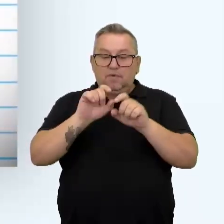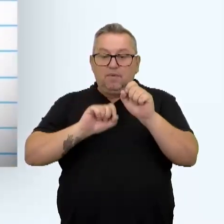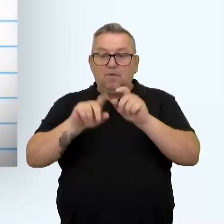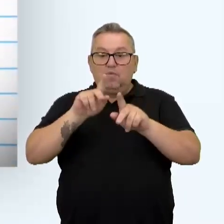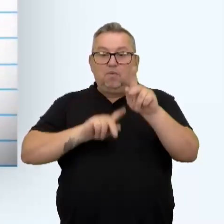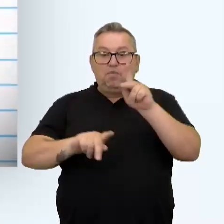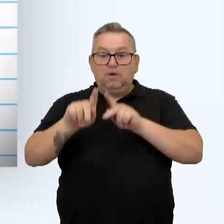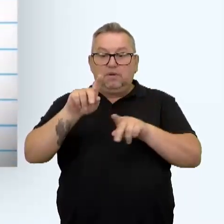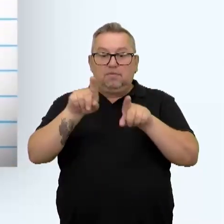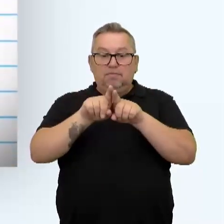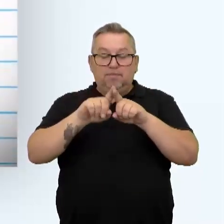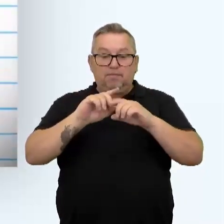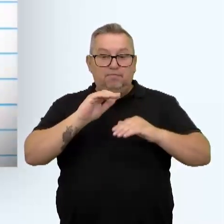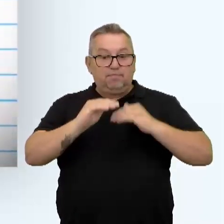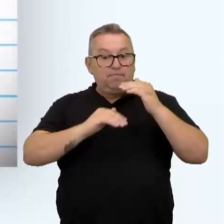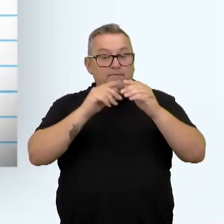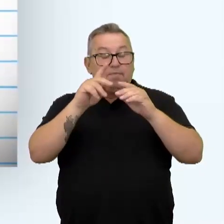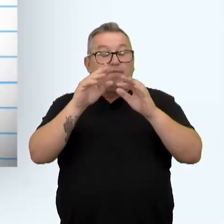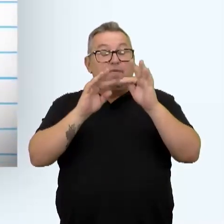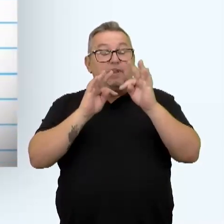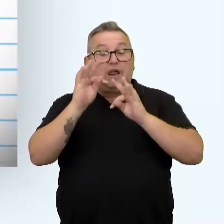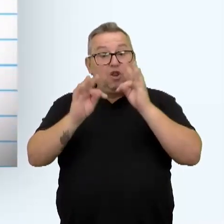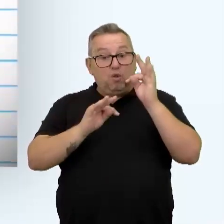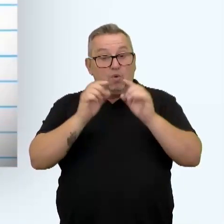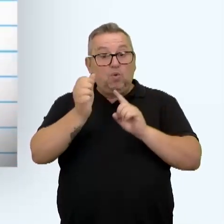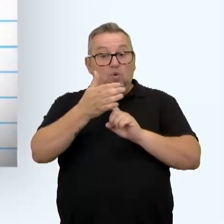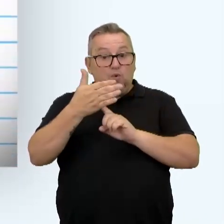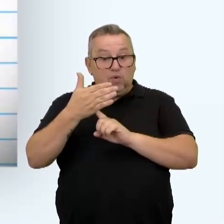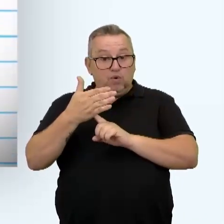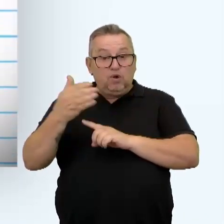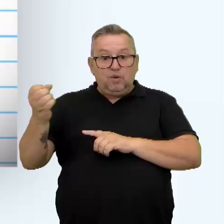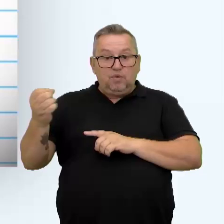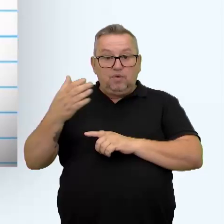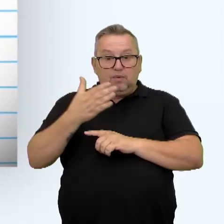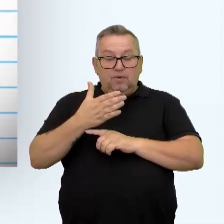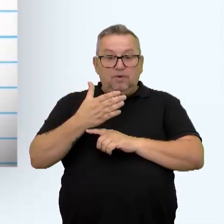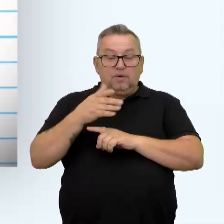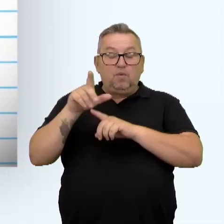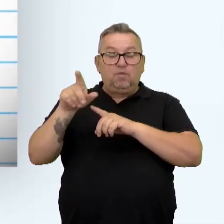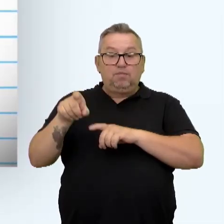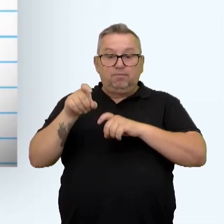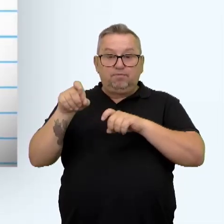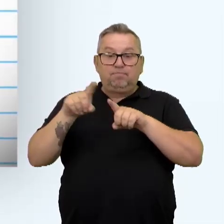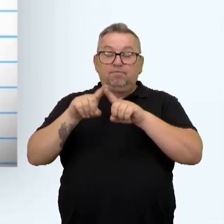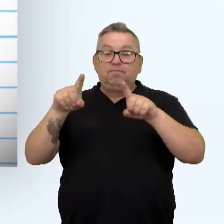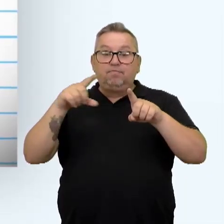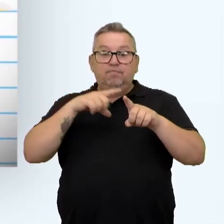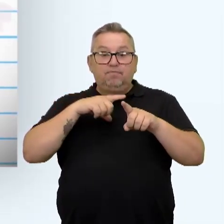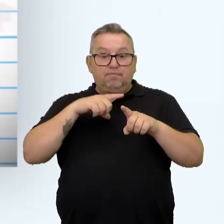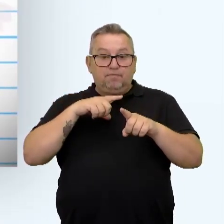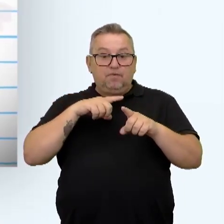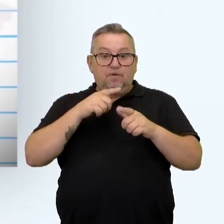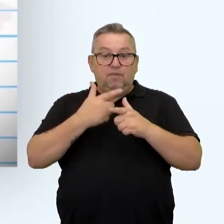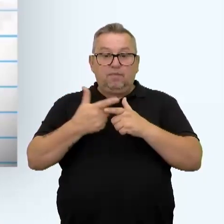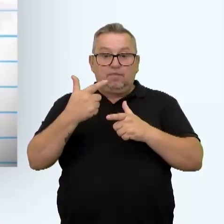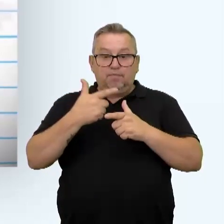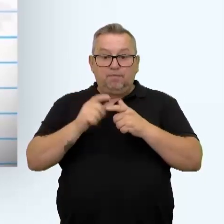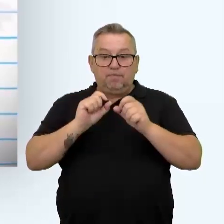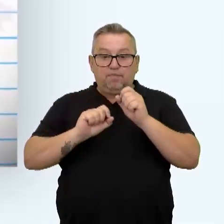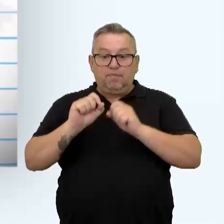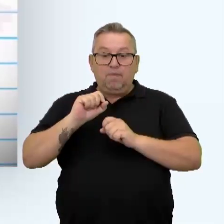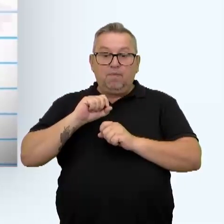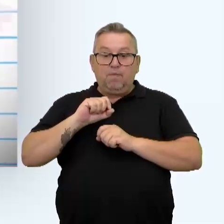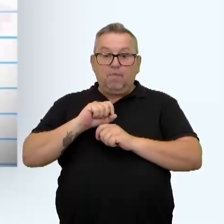populacional, ao desenvolvimento tecnológico e à necessidade de modernização da agricultura. Tudo isso resultou em grande concentração populacional em